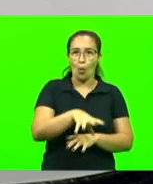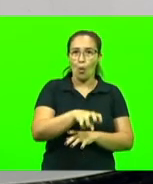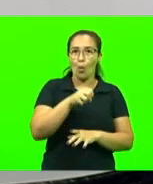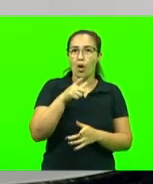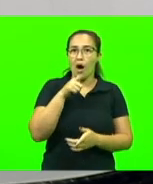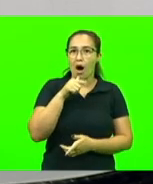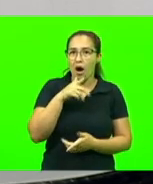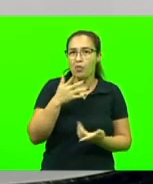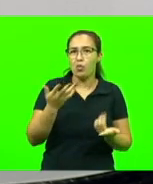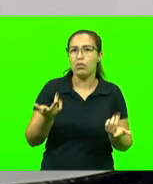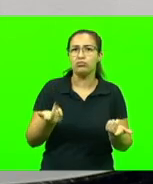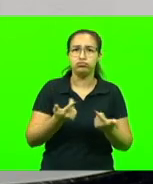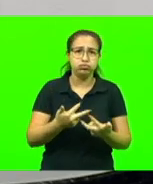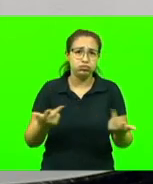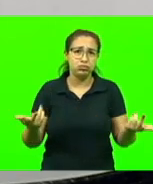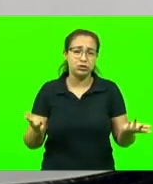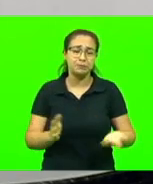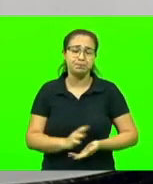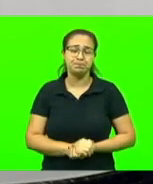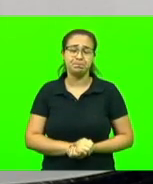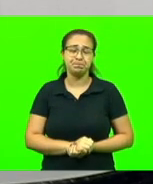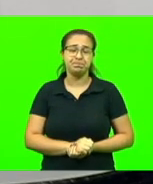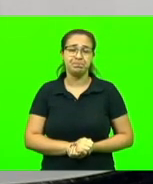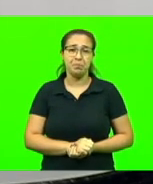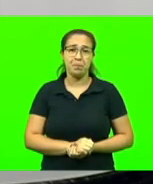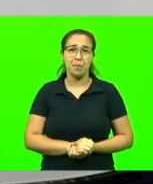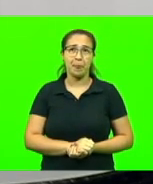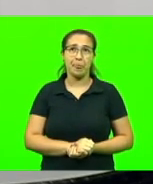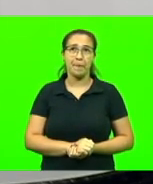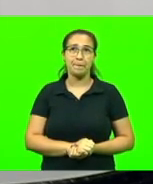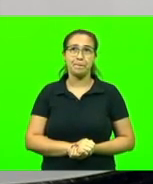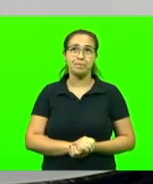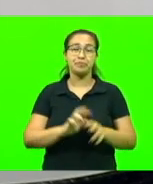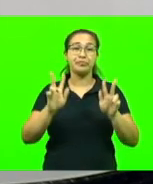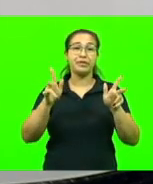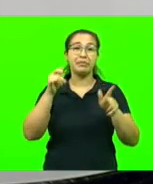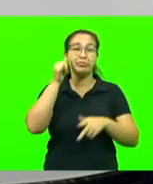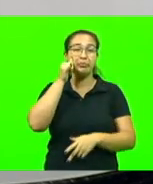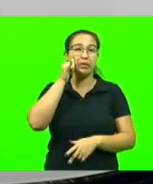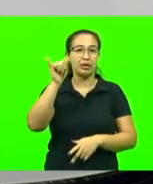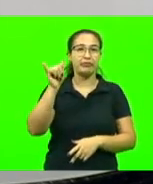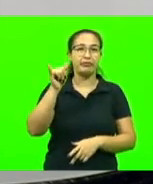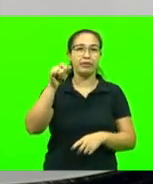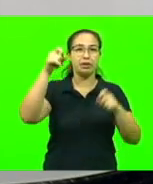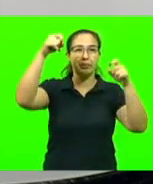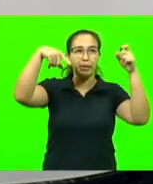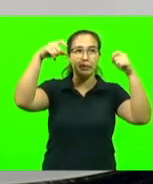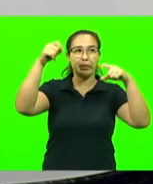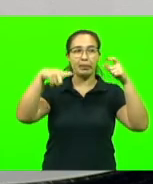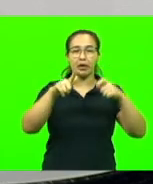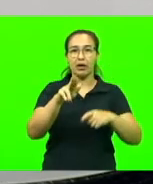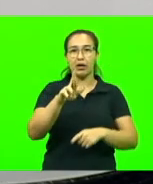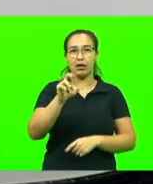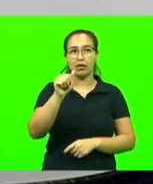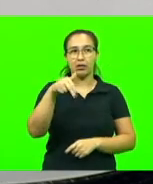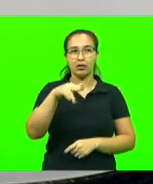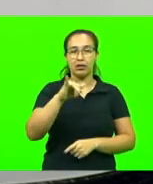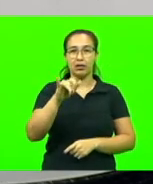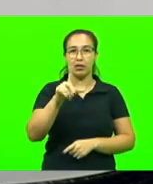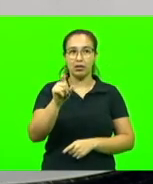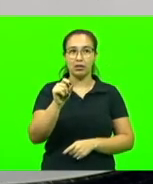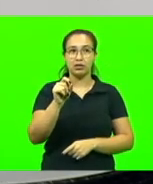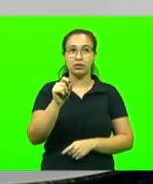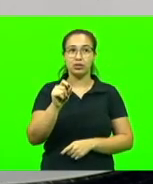né? Em relação à questão do antigranizo, nós tivemos, surpreendentemente,